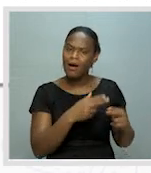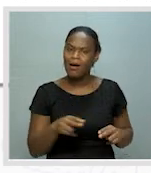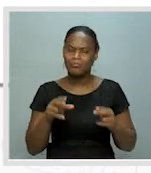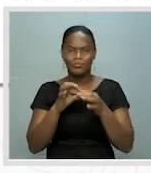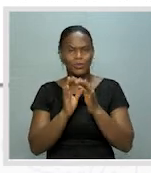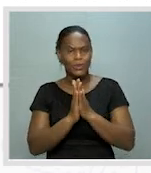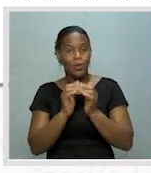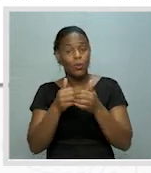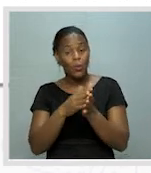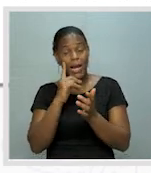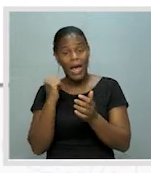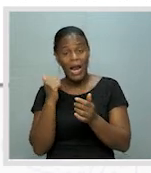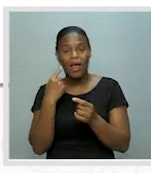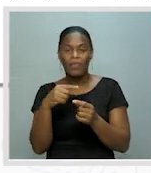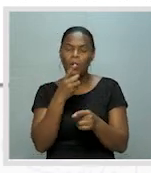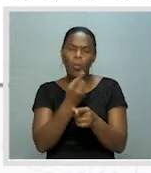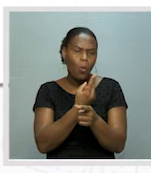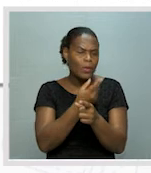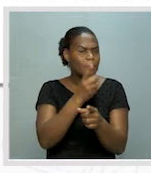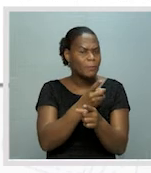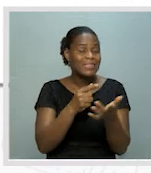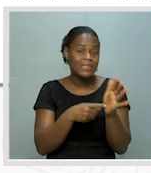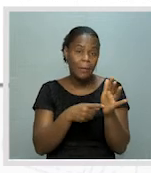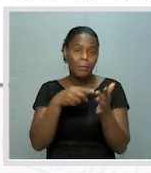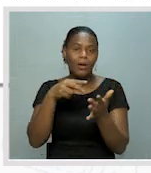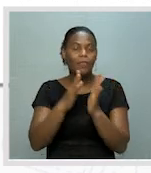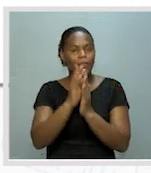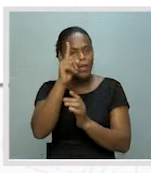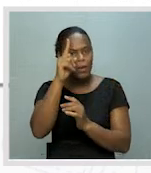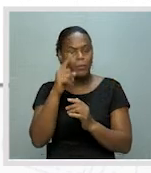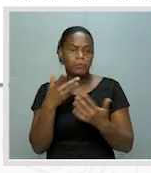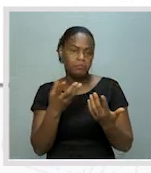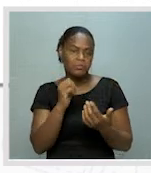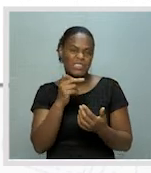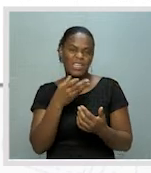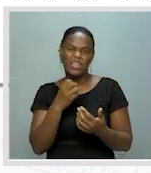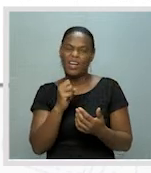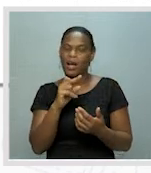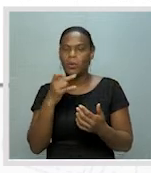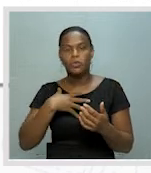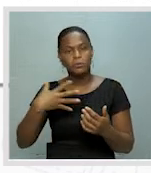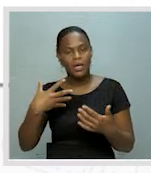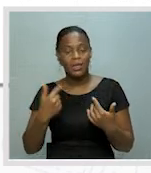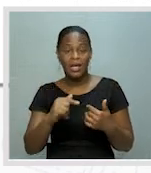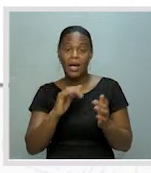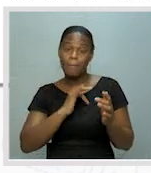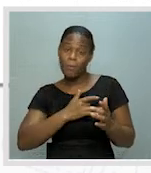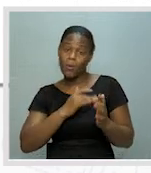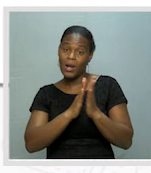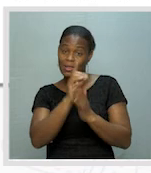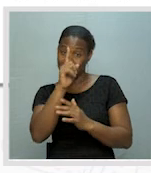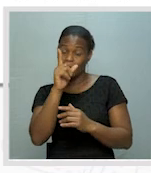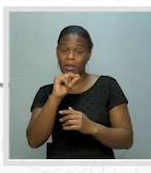várias religiões, todas elas têm aspecto comum. Por exemplo, a presença do divino, do sagrado, espiritual, o amor